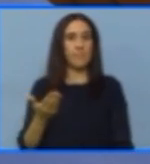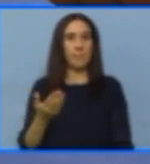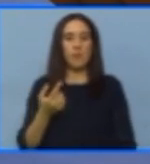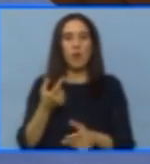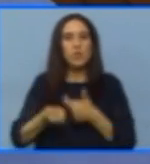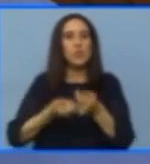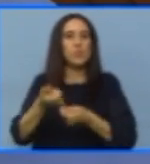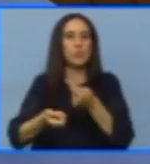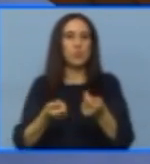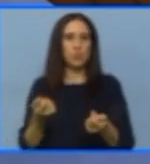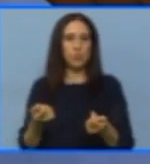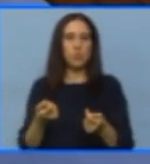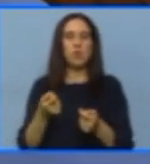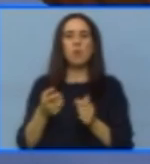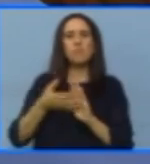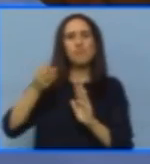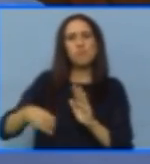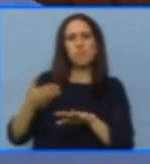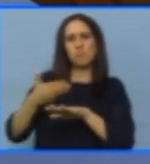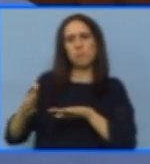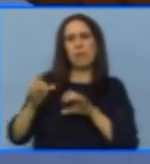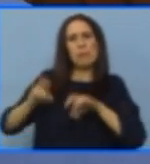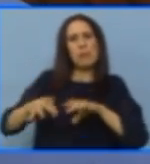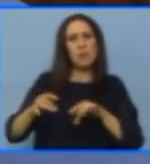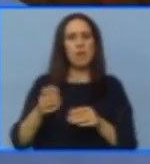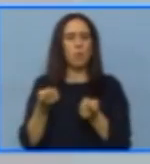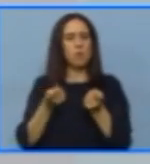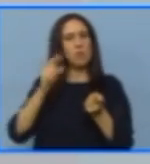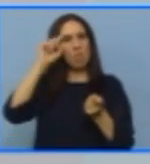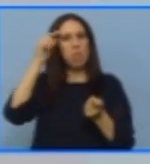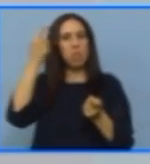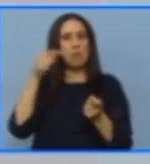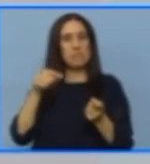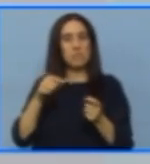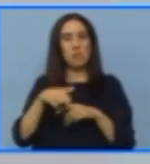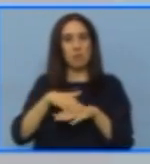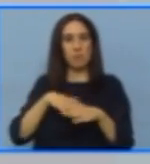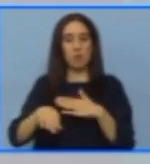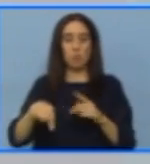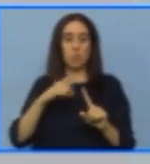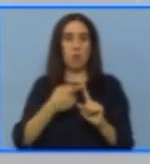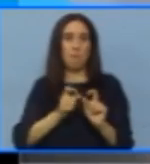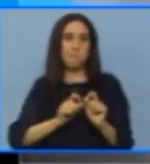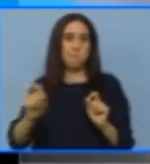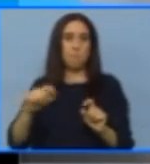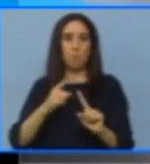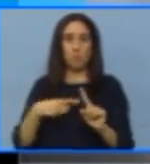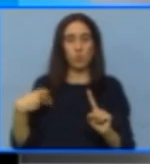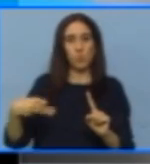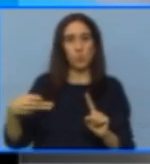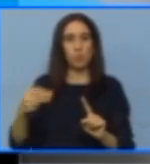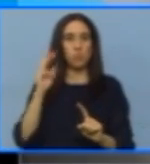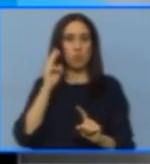coisas, do evitar o desperdício, do nos sabermos organizar, e tudo isso é praticado ao longo do ano e ao longo de todos os anos que nós estamos nos